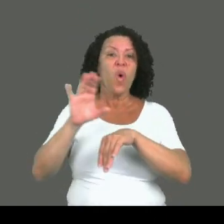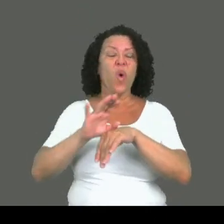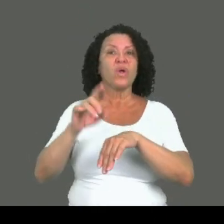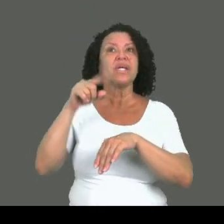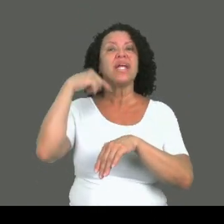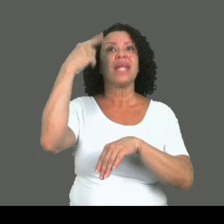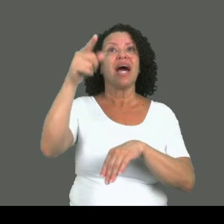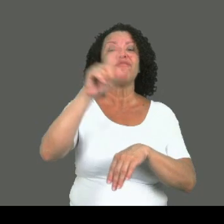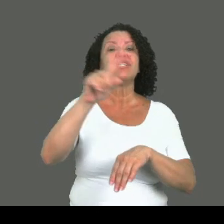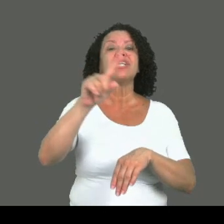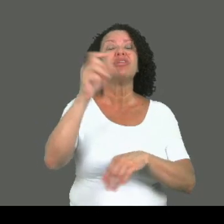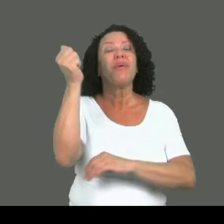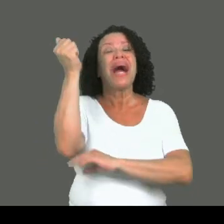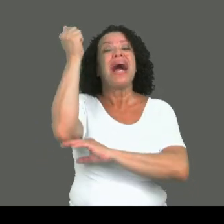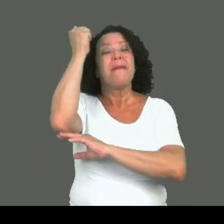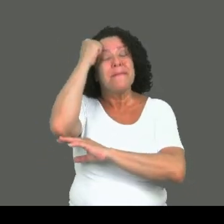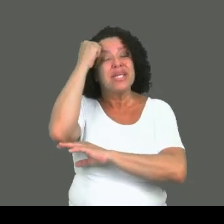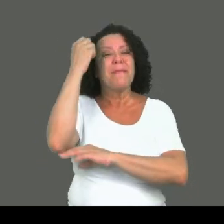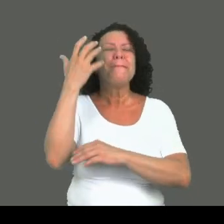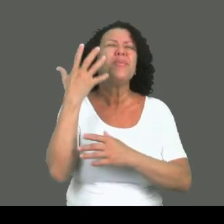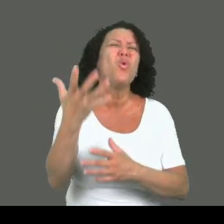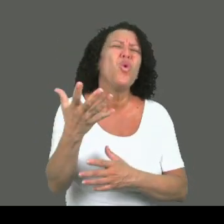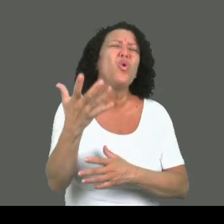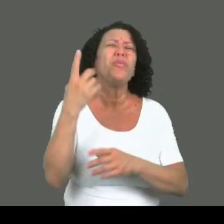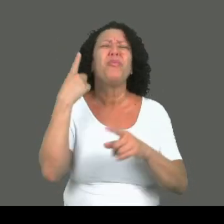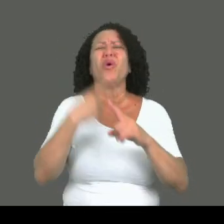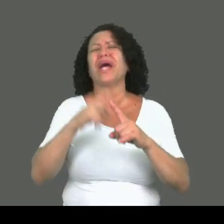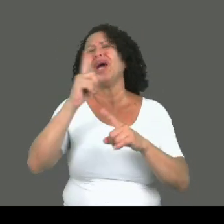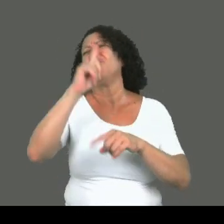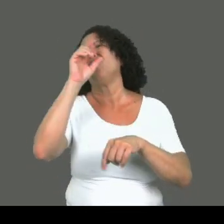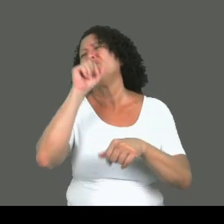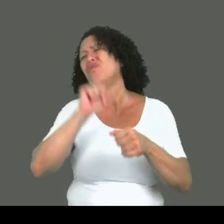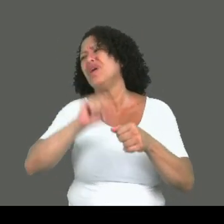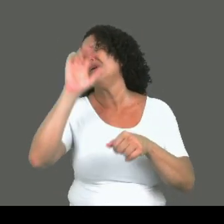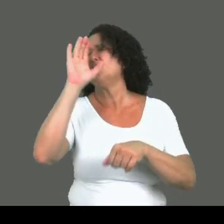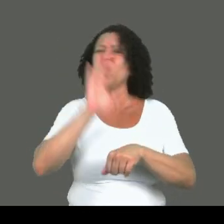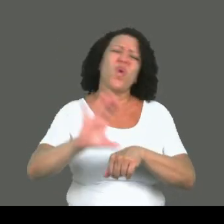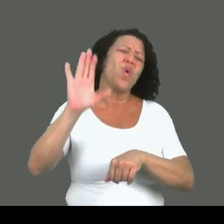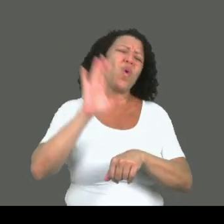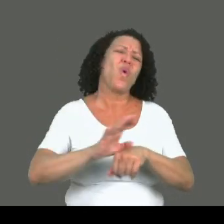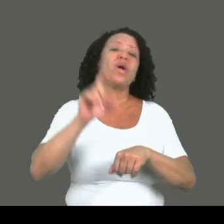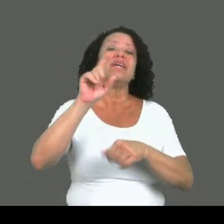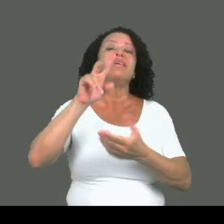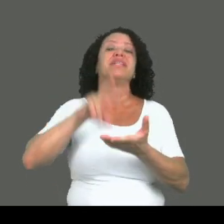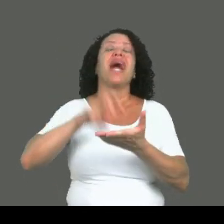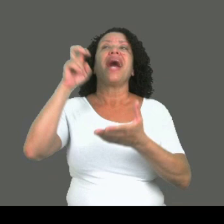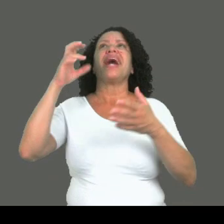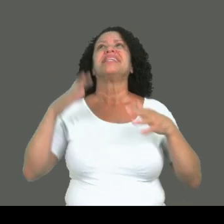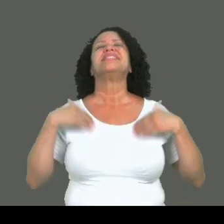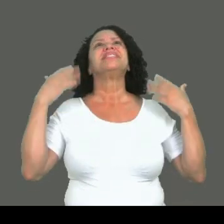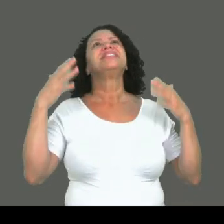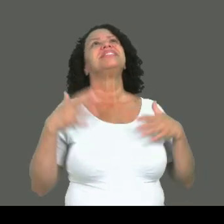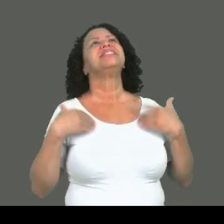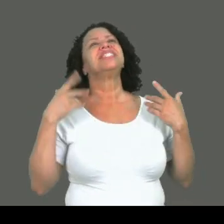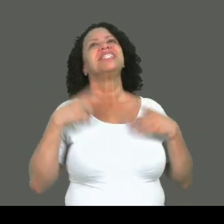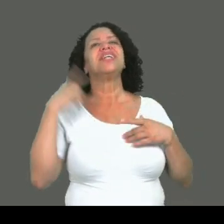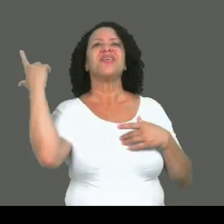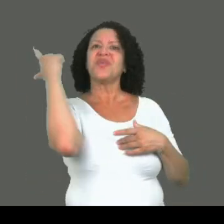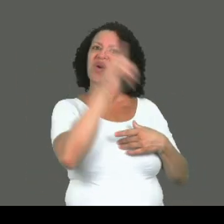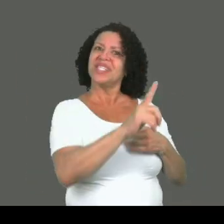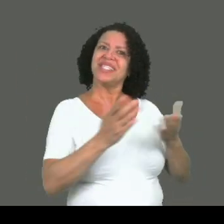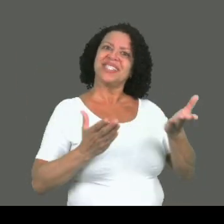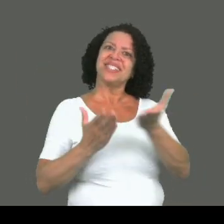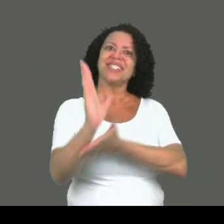ter o arrependimento de não ter feito no passado. Você vai ter a alegria e a felicidade do que